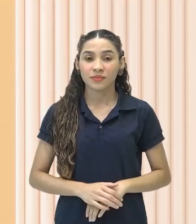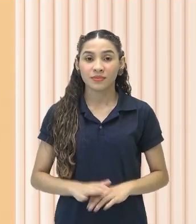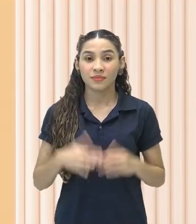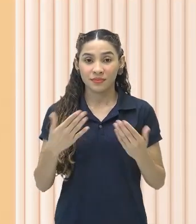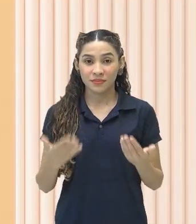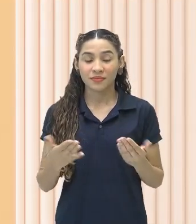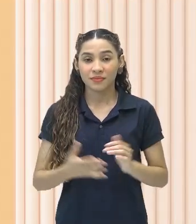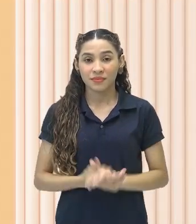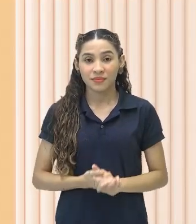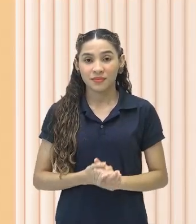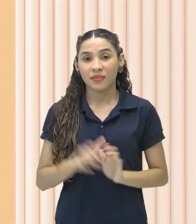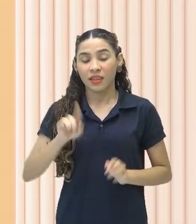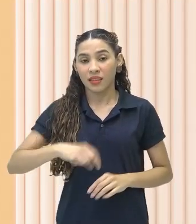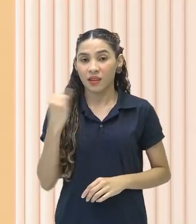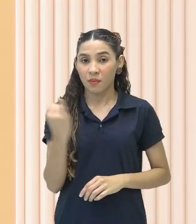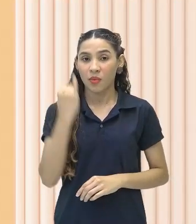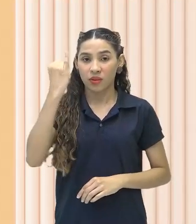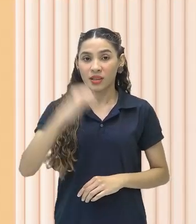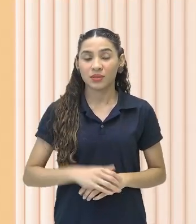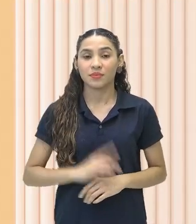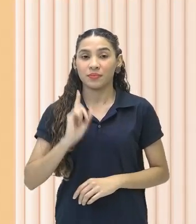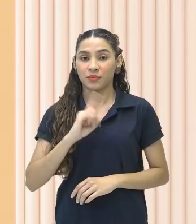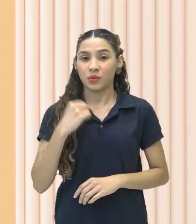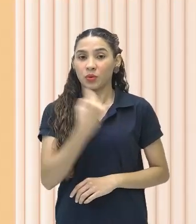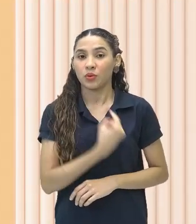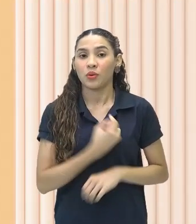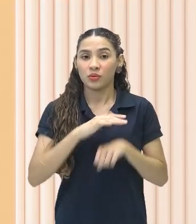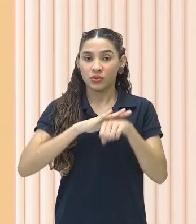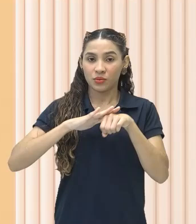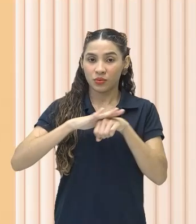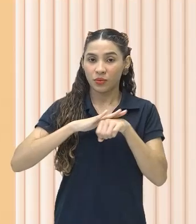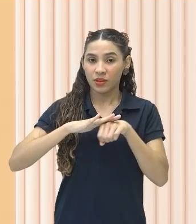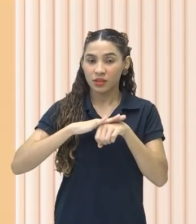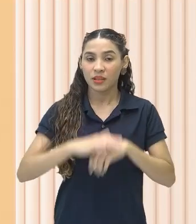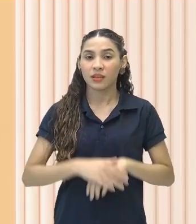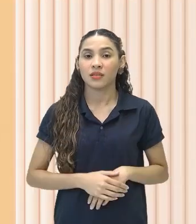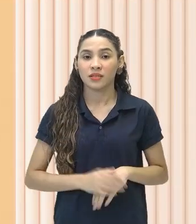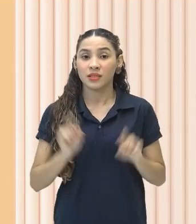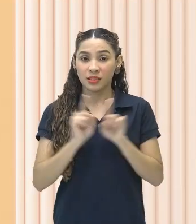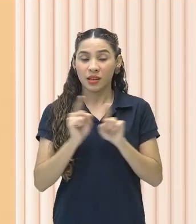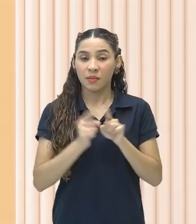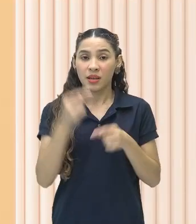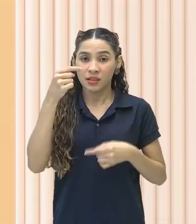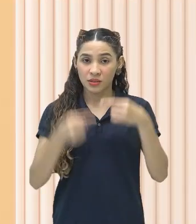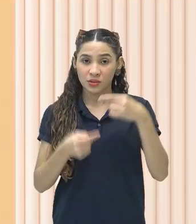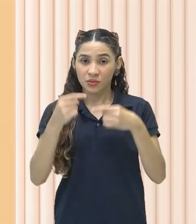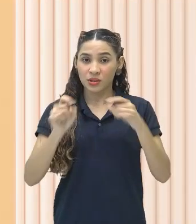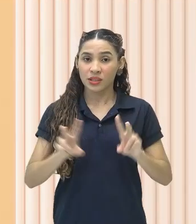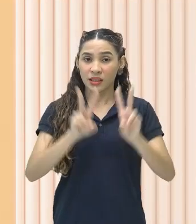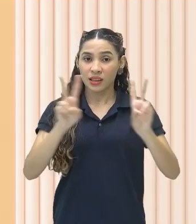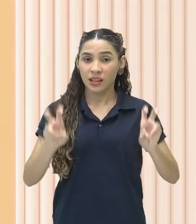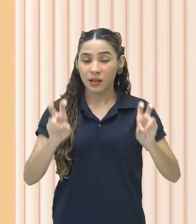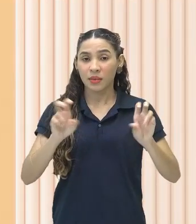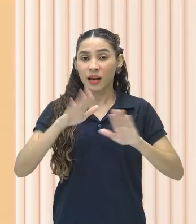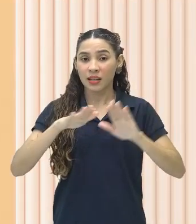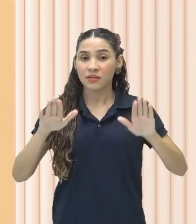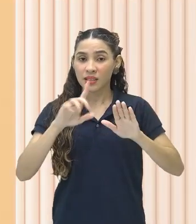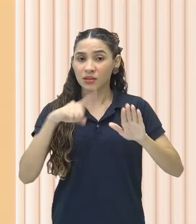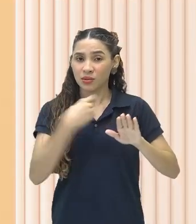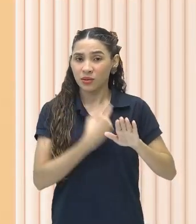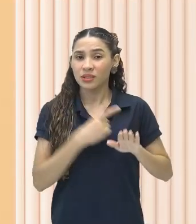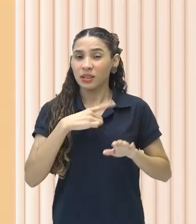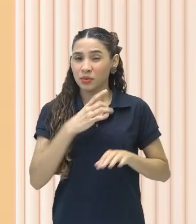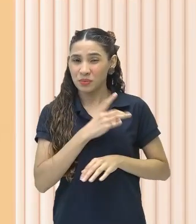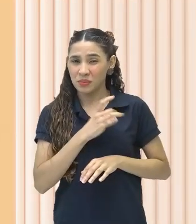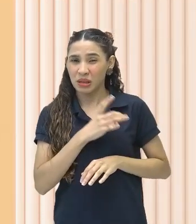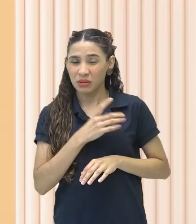Pessoal, é importante a gente conversar e discutir sobre esses assuntos. Muitas vezes nós temos medo